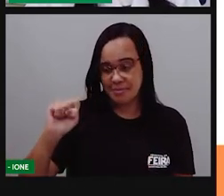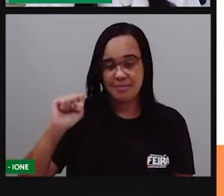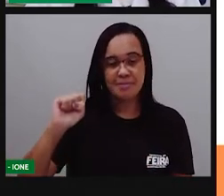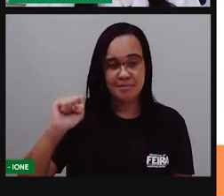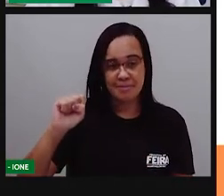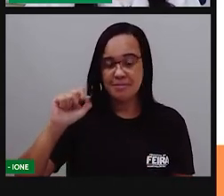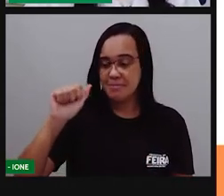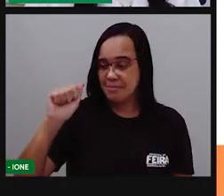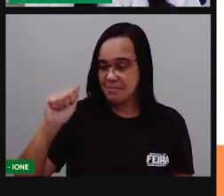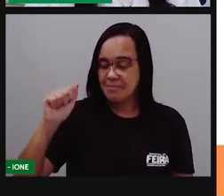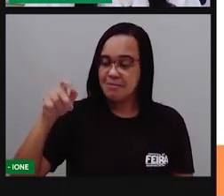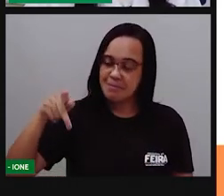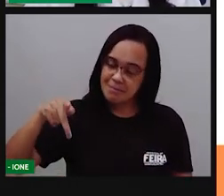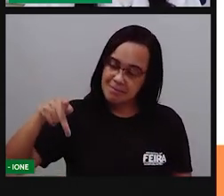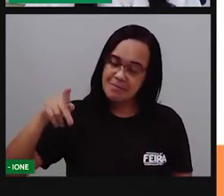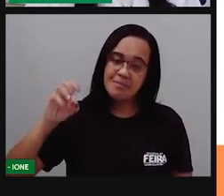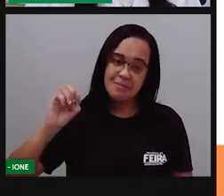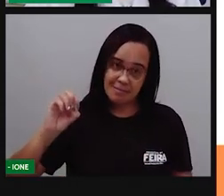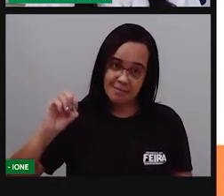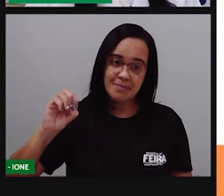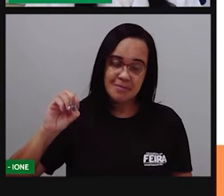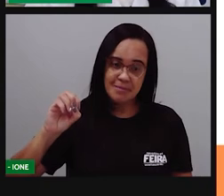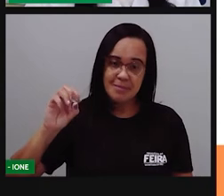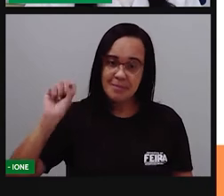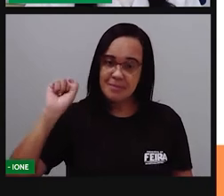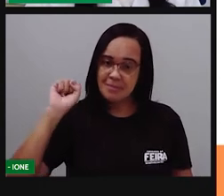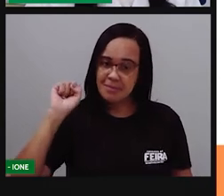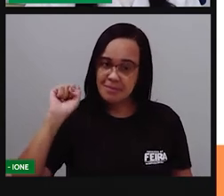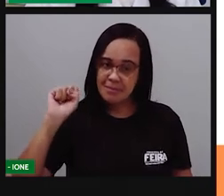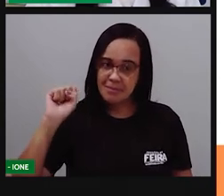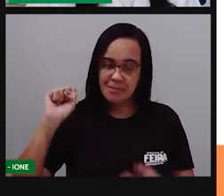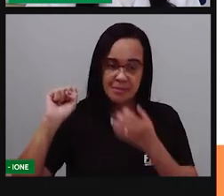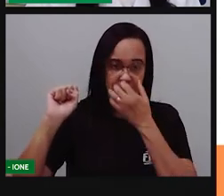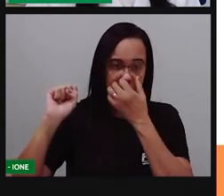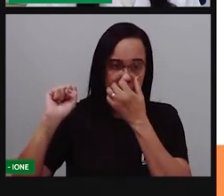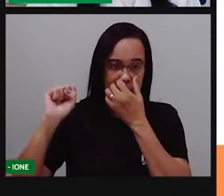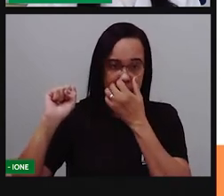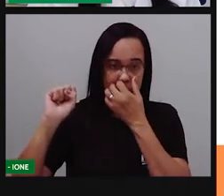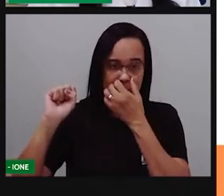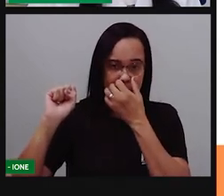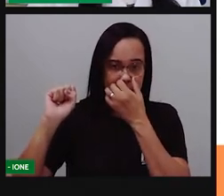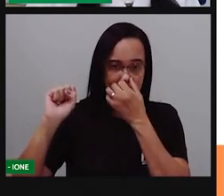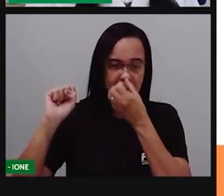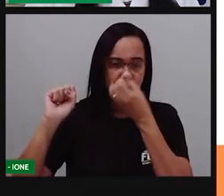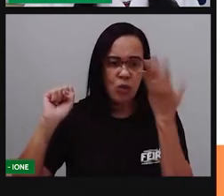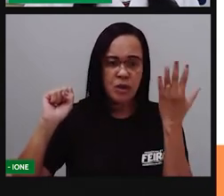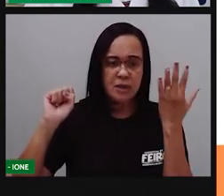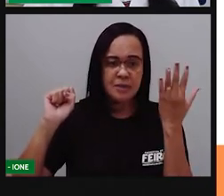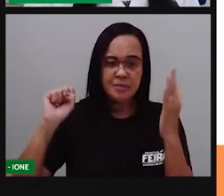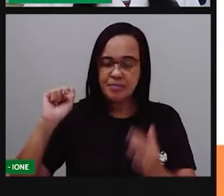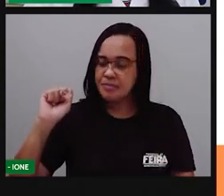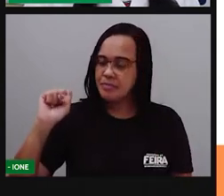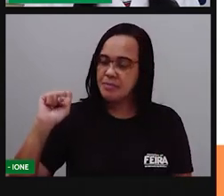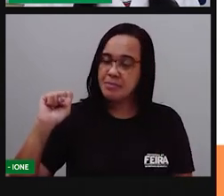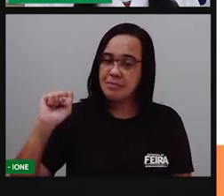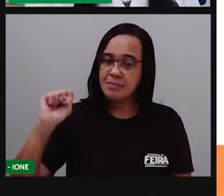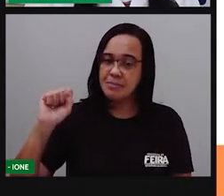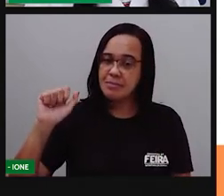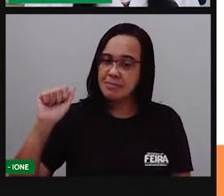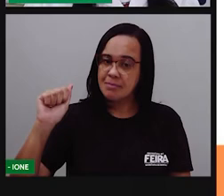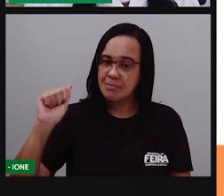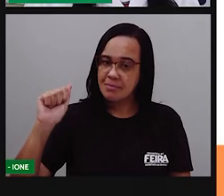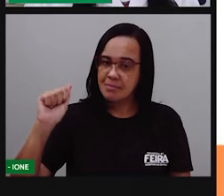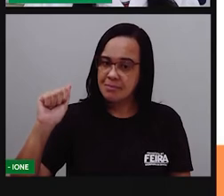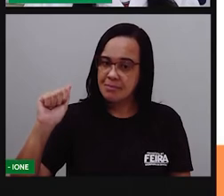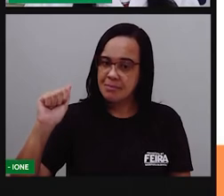oh oh o anos aletra contar quantas peças têm olha se